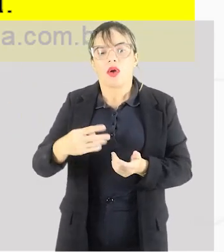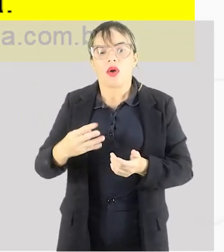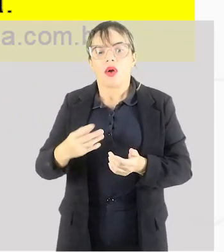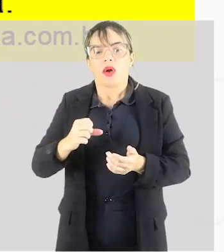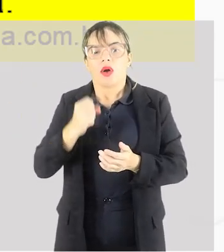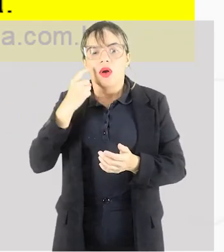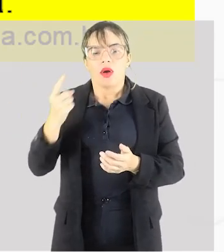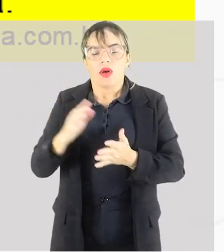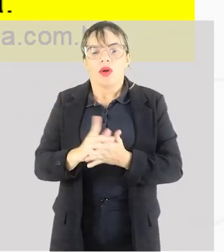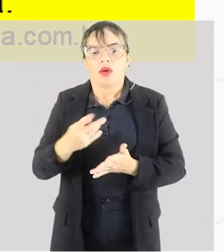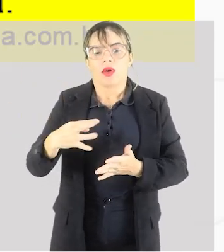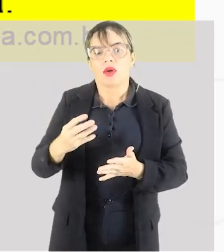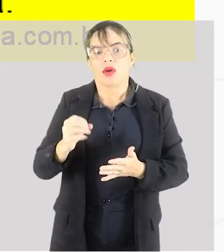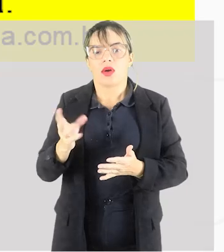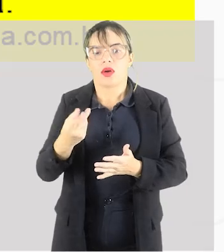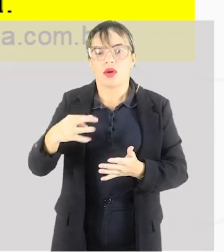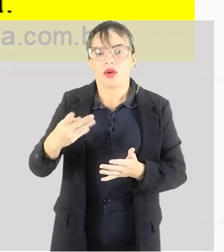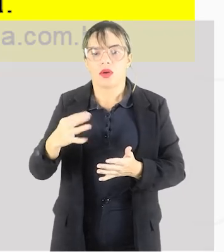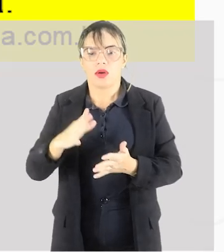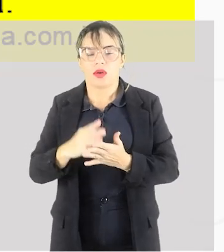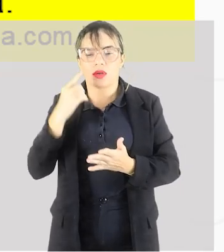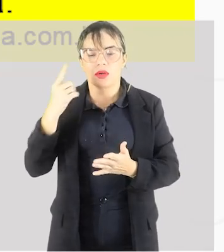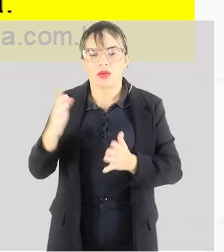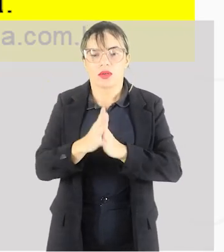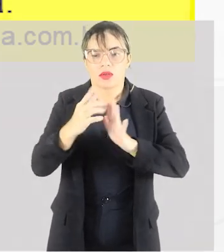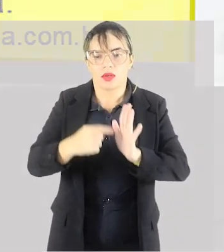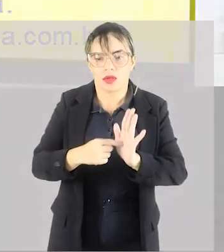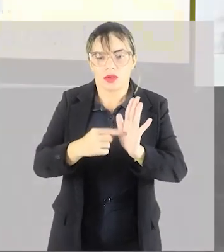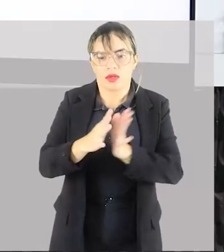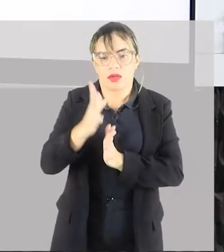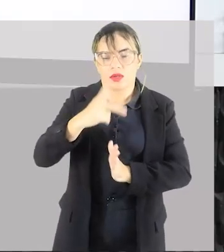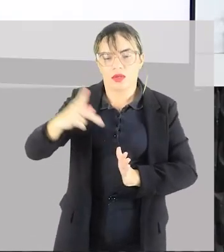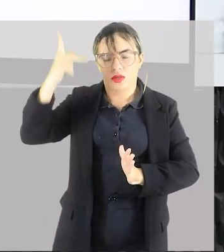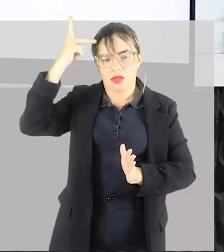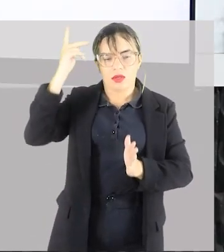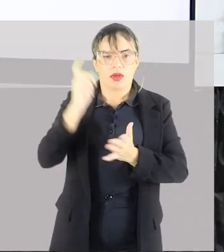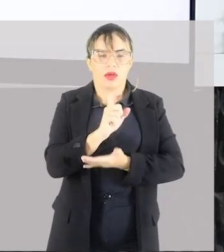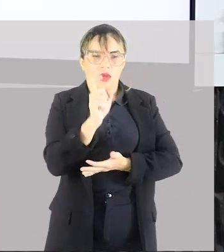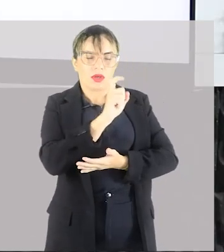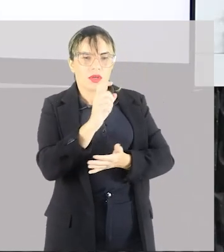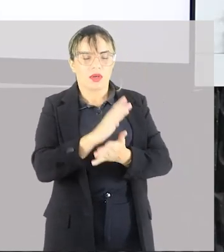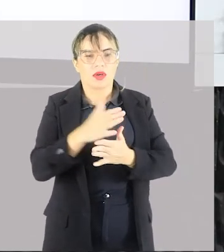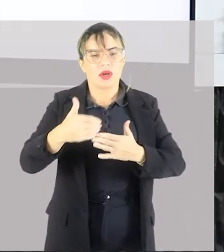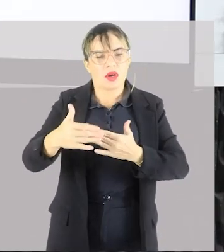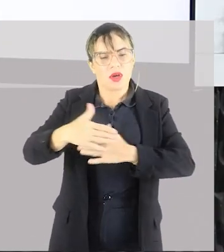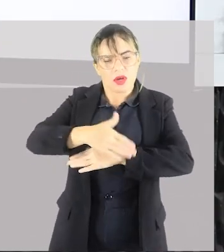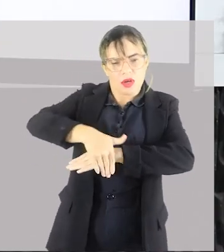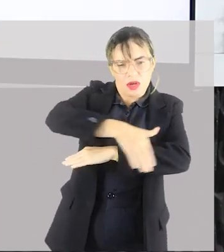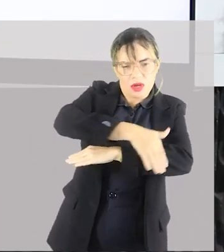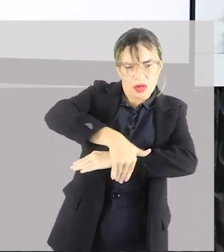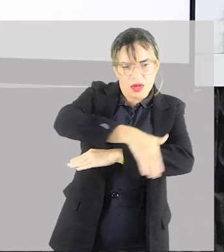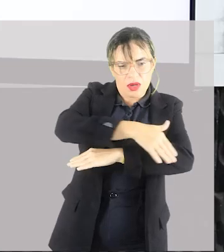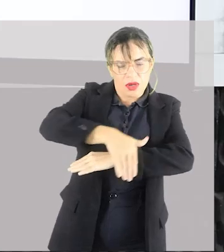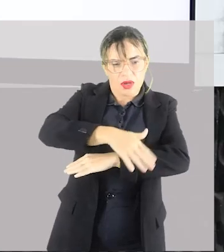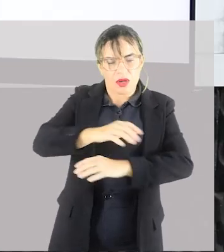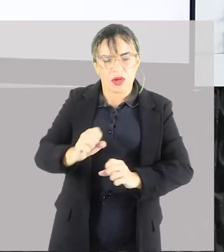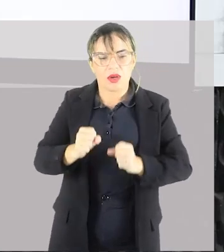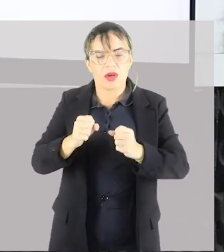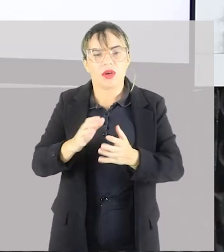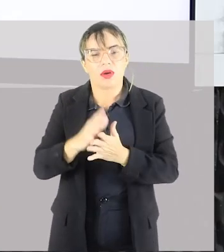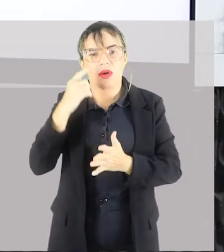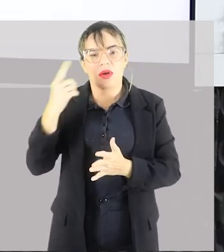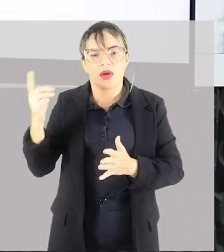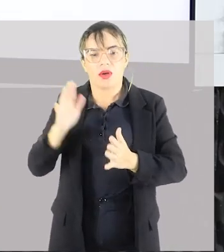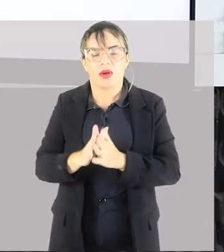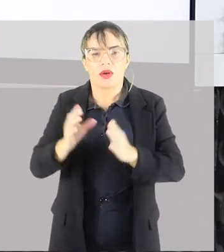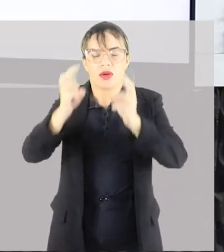que fizeram uma exposição recentemente em São Paulo, inclusive o grafite sai da rua, sai dos muros, sai das fachadas e passa agora para